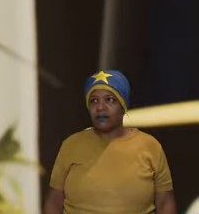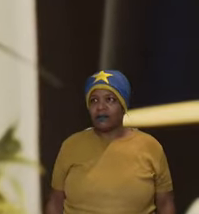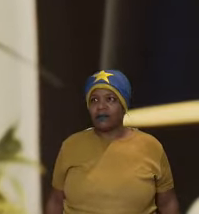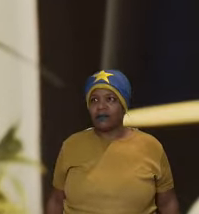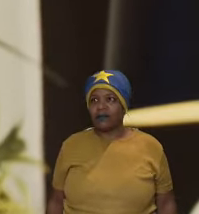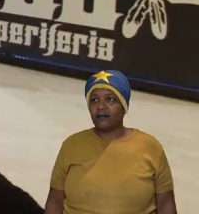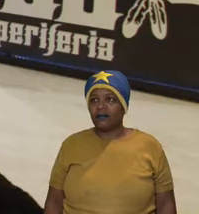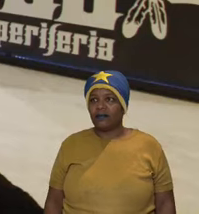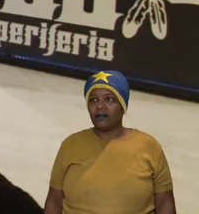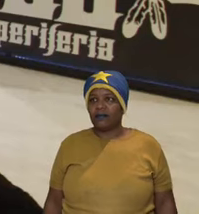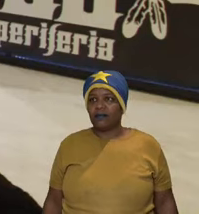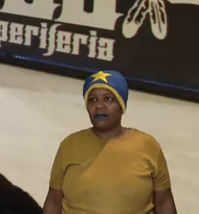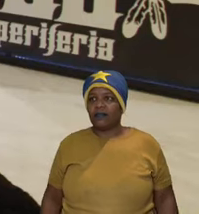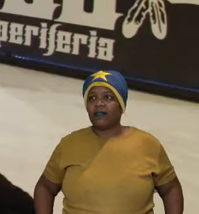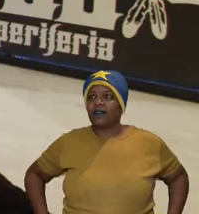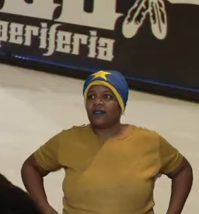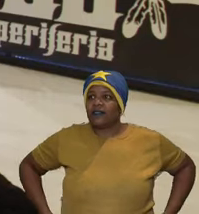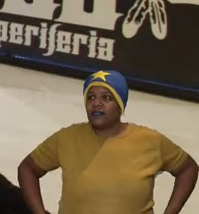Mano, né?